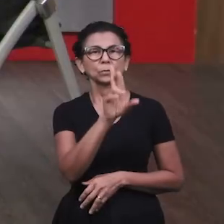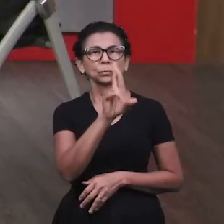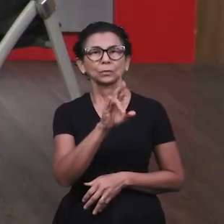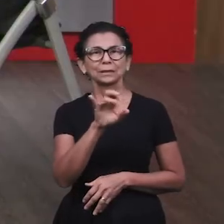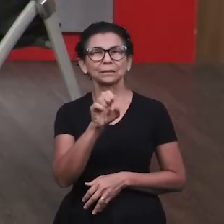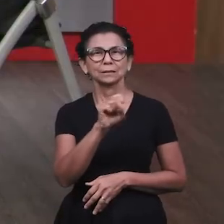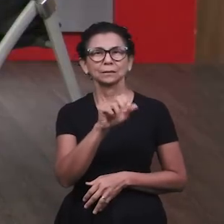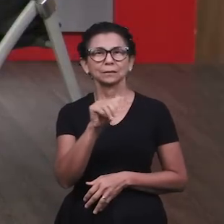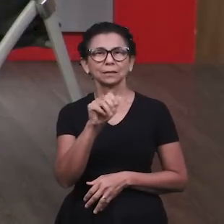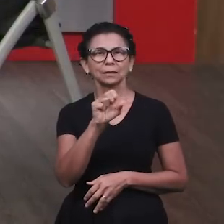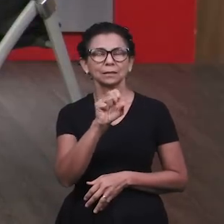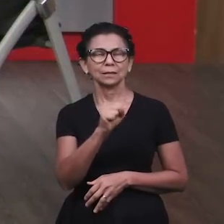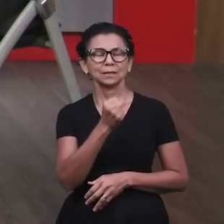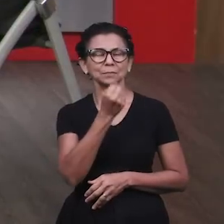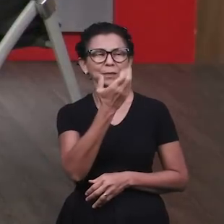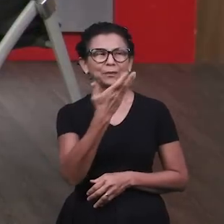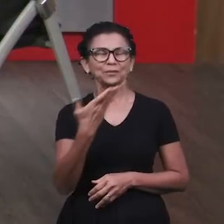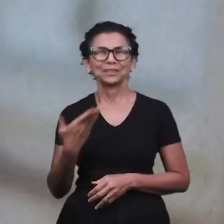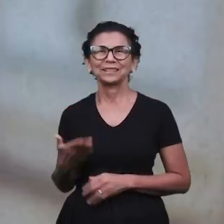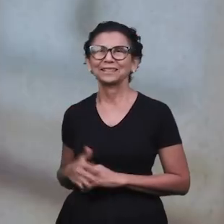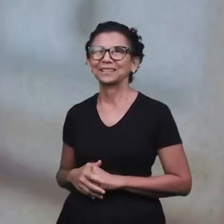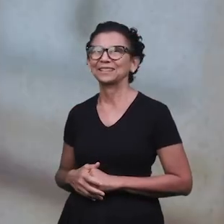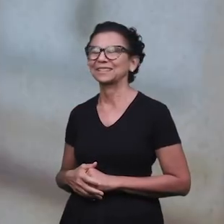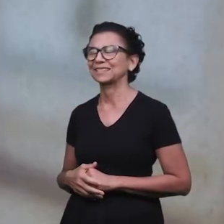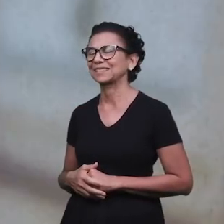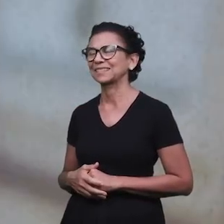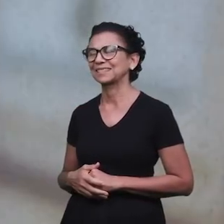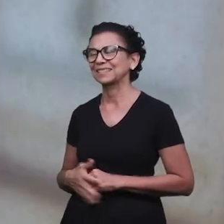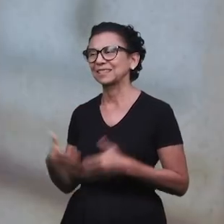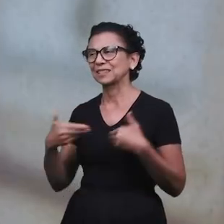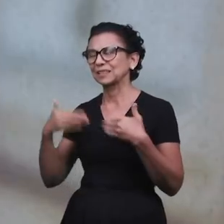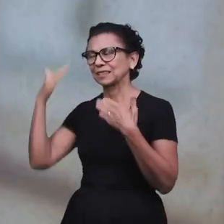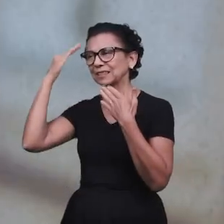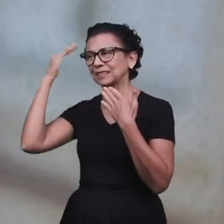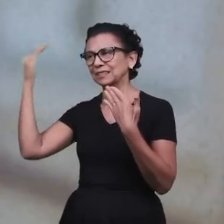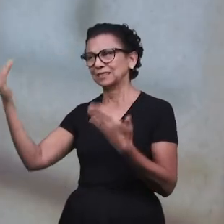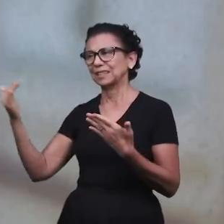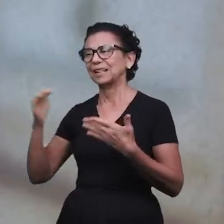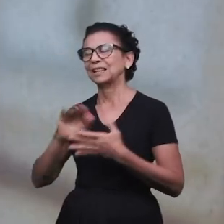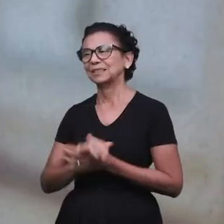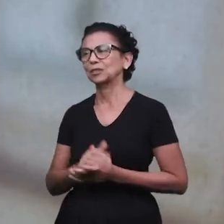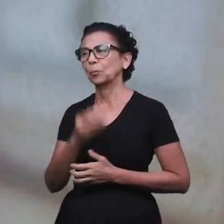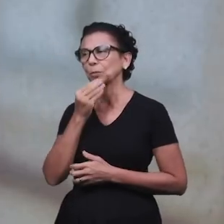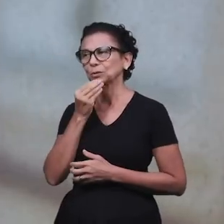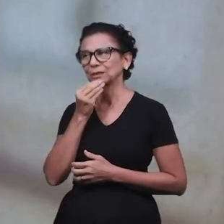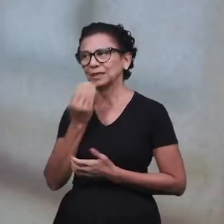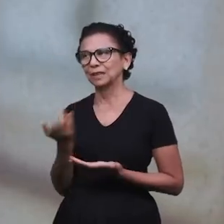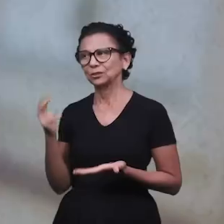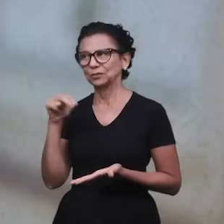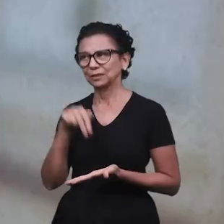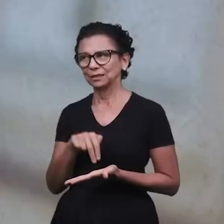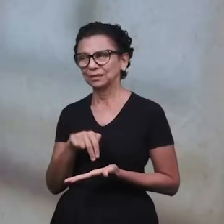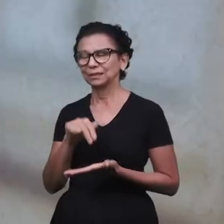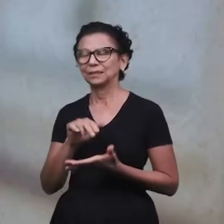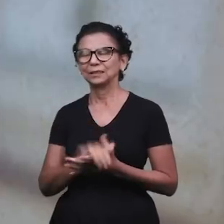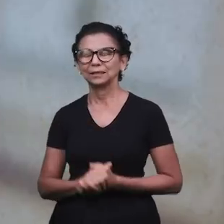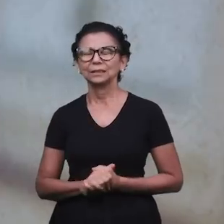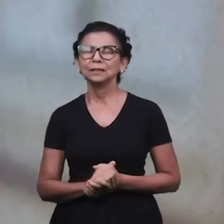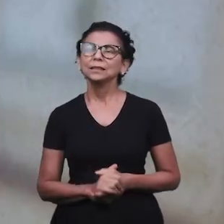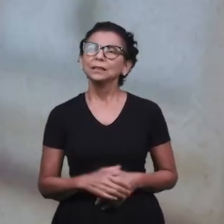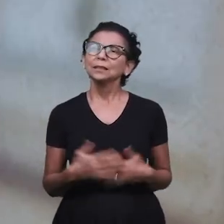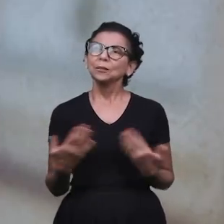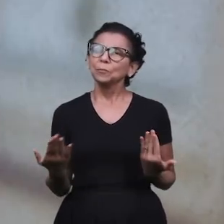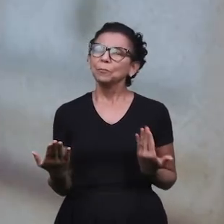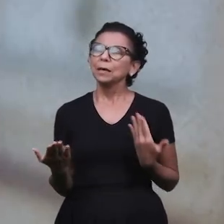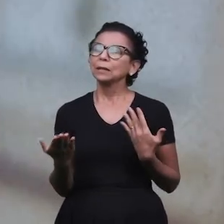Doutor Isaías, seja muito bem-vindo. Rodrigo, agradeço pelo convite, por esta oportunidade de estarmos aqui para falarmos de um tema tão